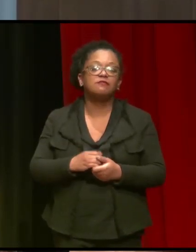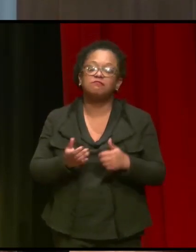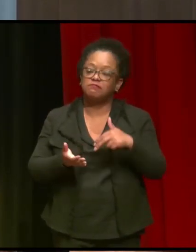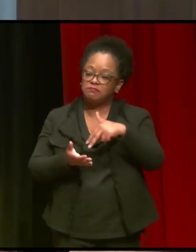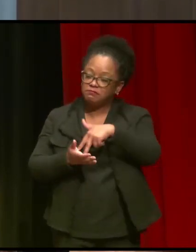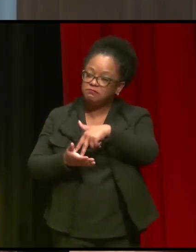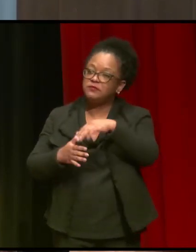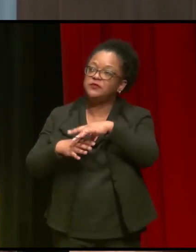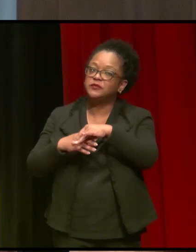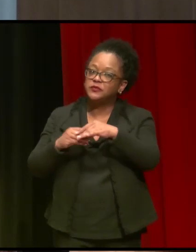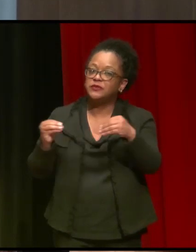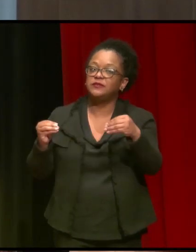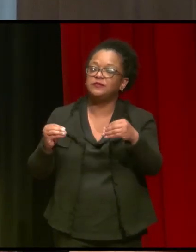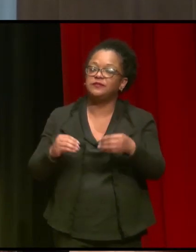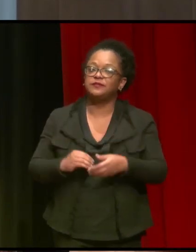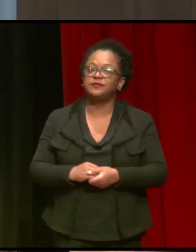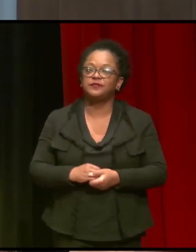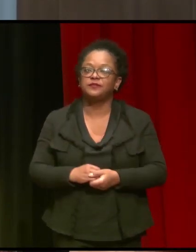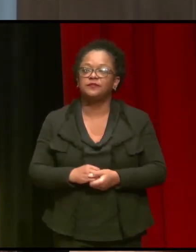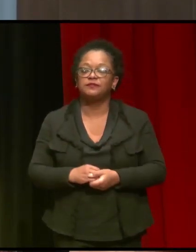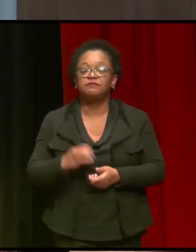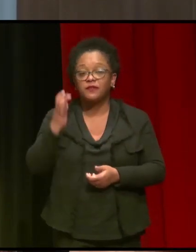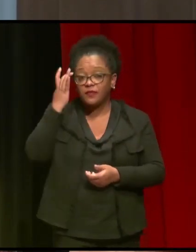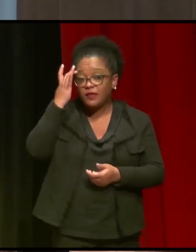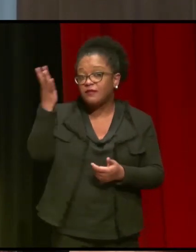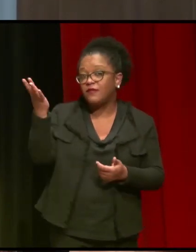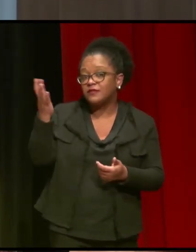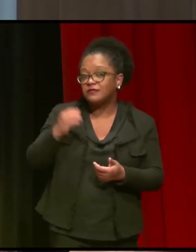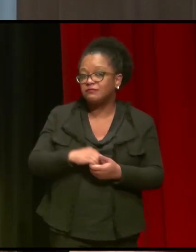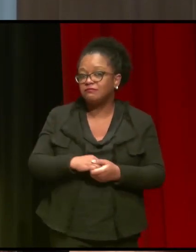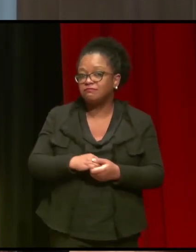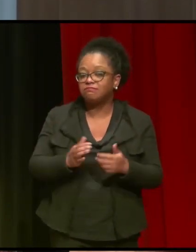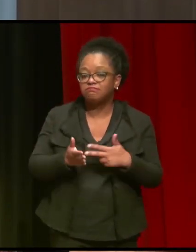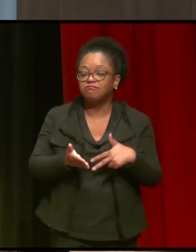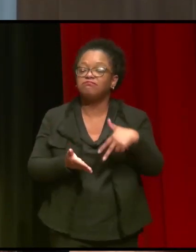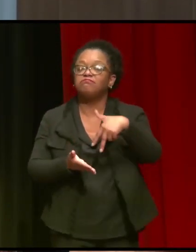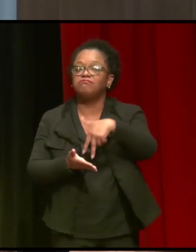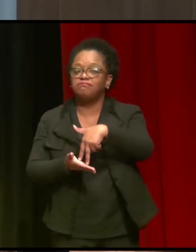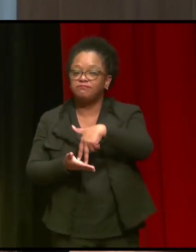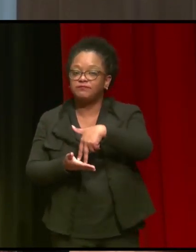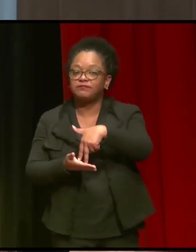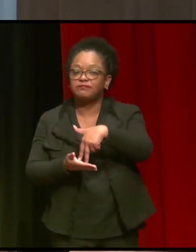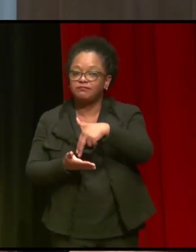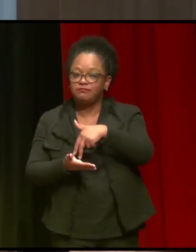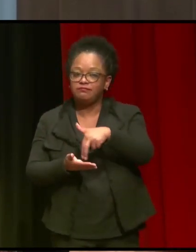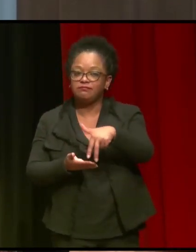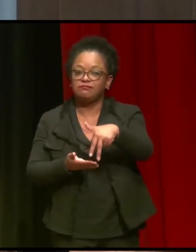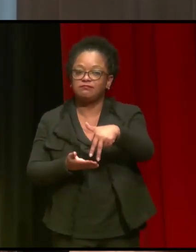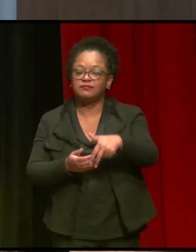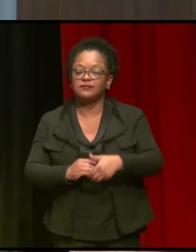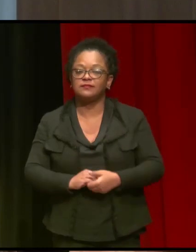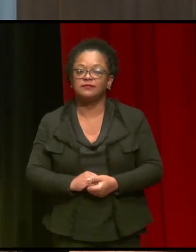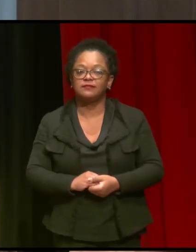Levanta, toma seu leito e ande, né? O que é mais fácil, perdoar ou falar isso? Levanta, toma seu leite e anda.